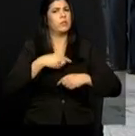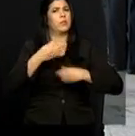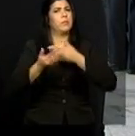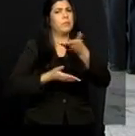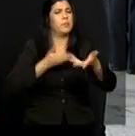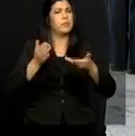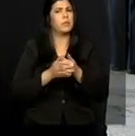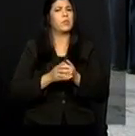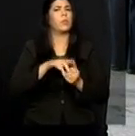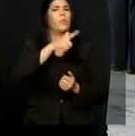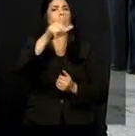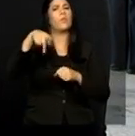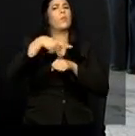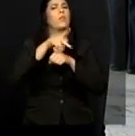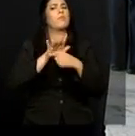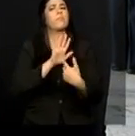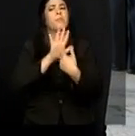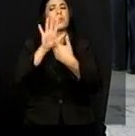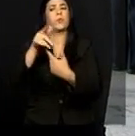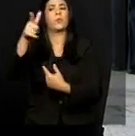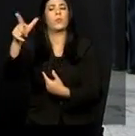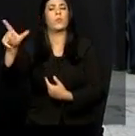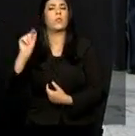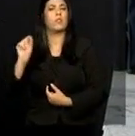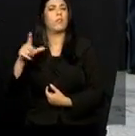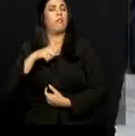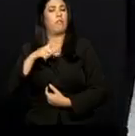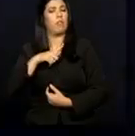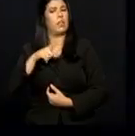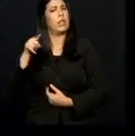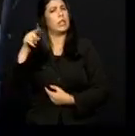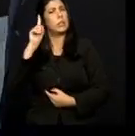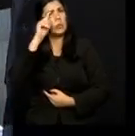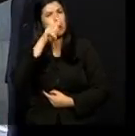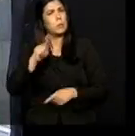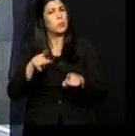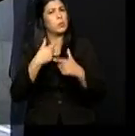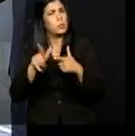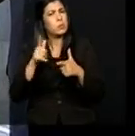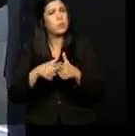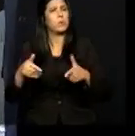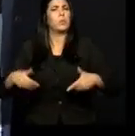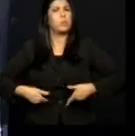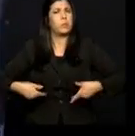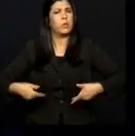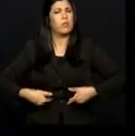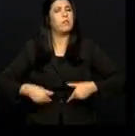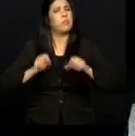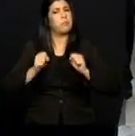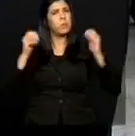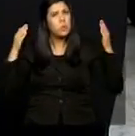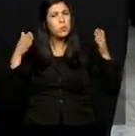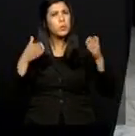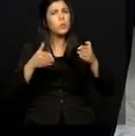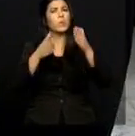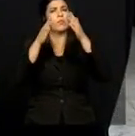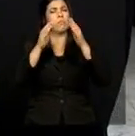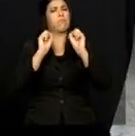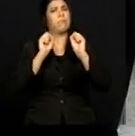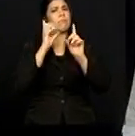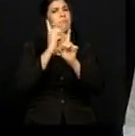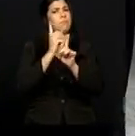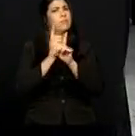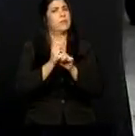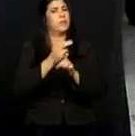internacionais de poder mostrar para outros atores que possuem essa dificuldade que há um caminho a ser seguido e que, de certa